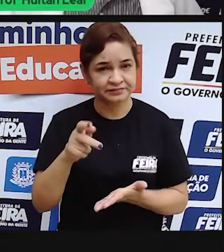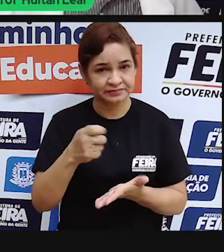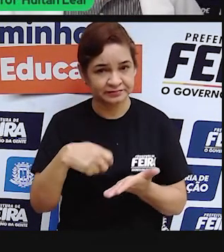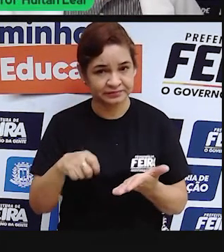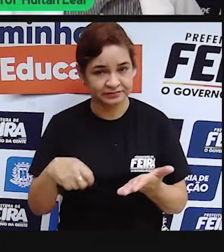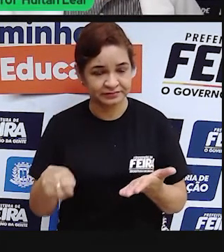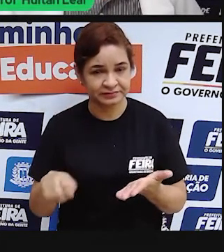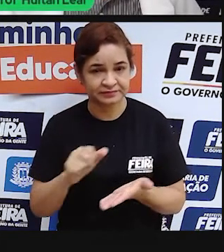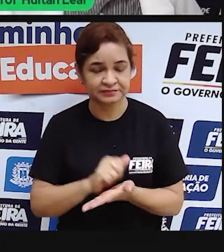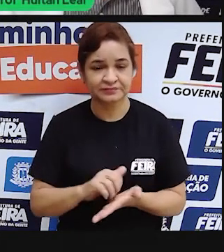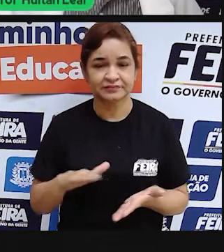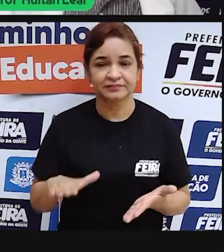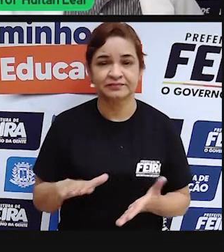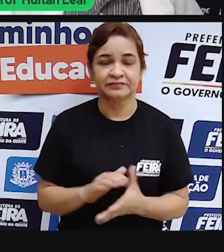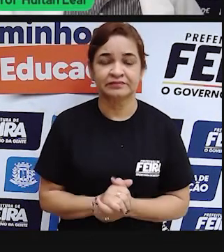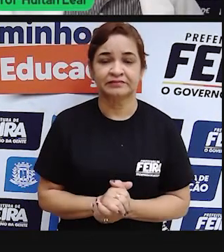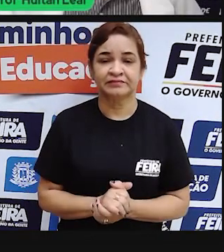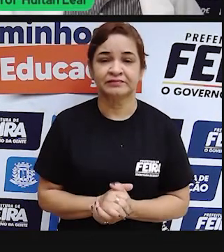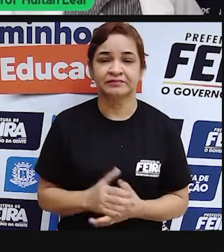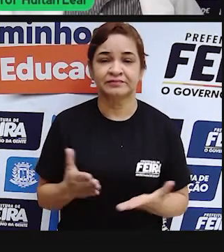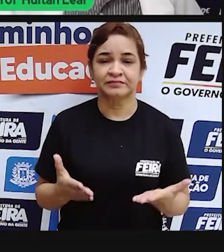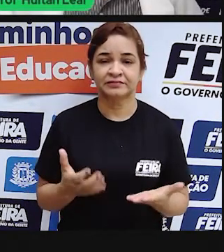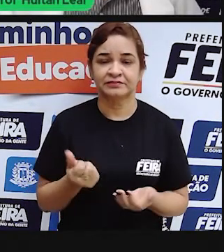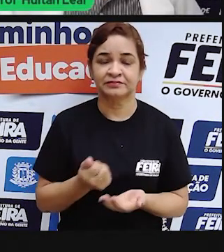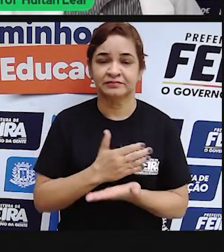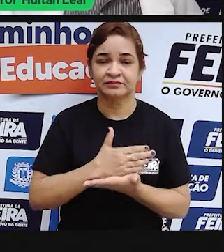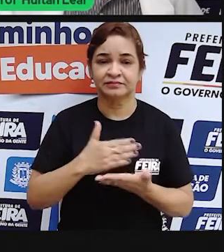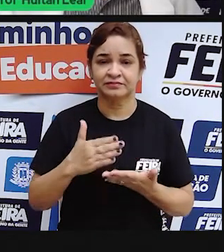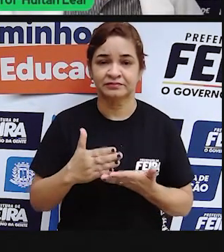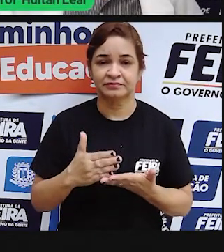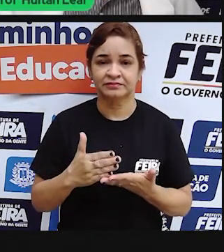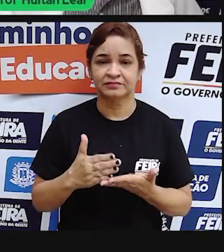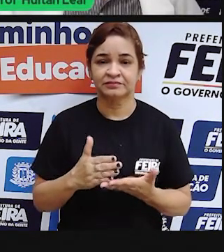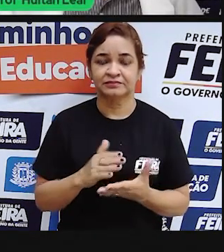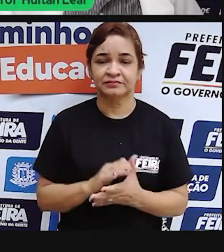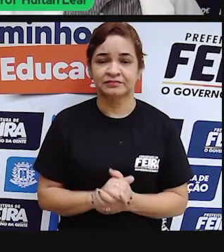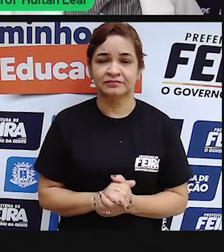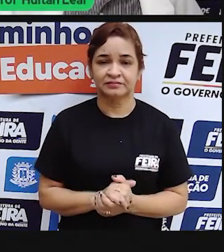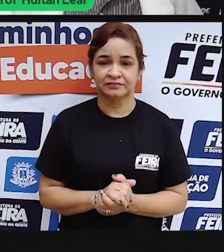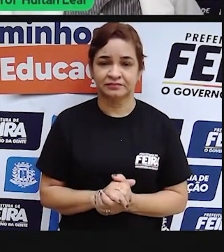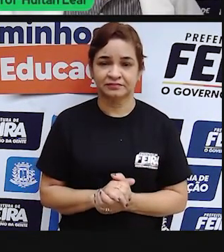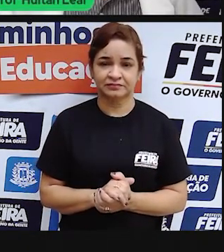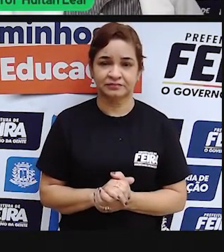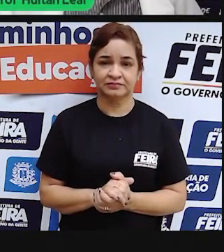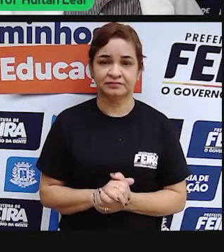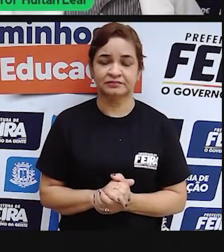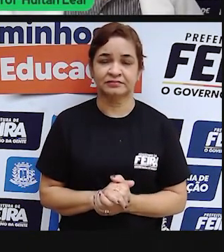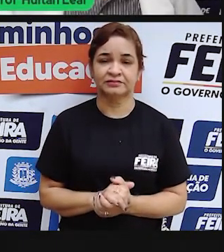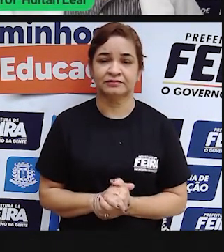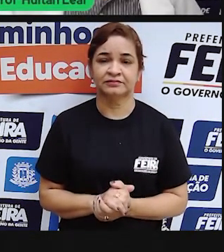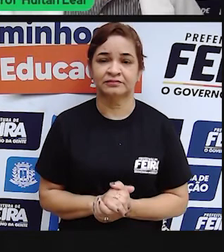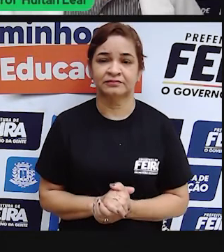nossa atividade. Então, vamos dar prosseguimento à nossa aula.